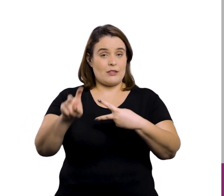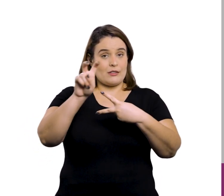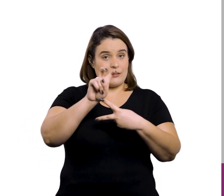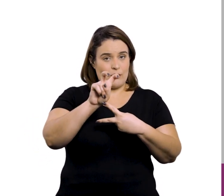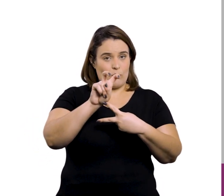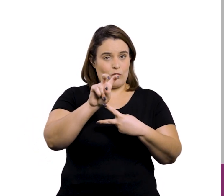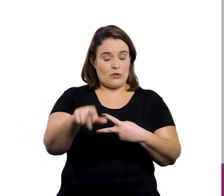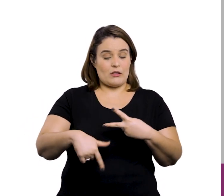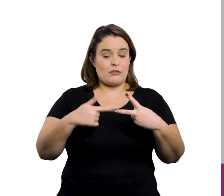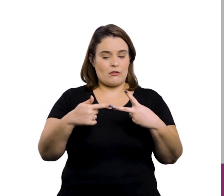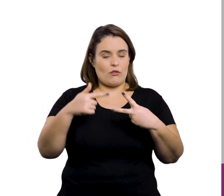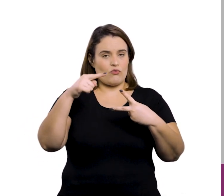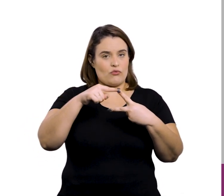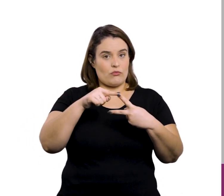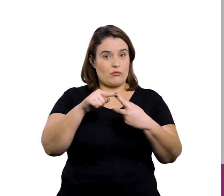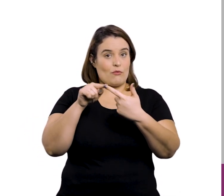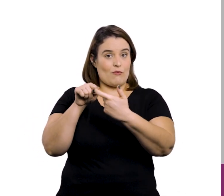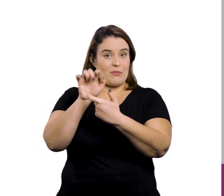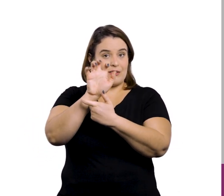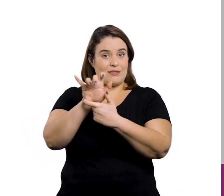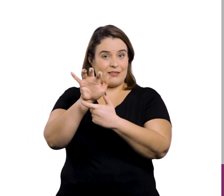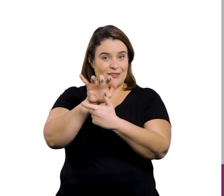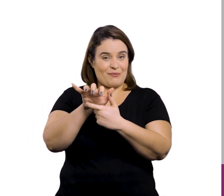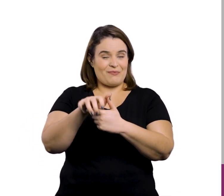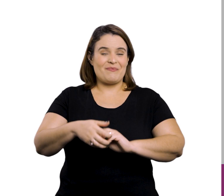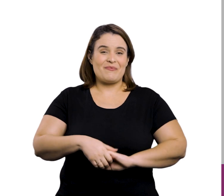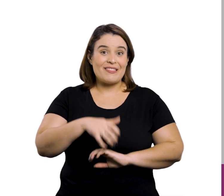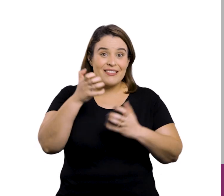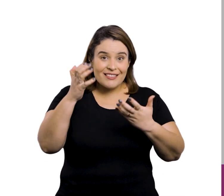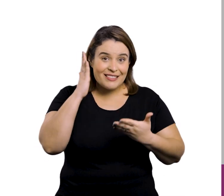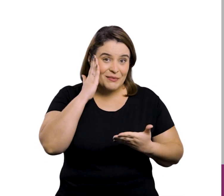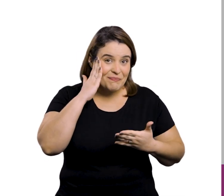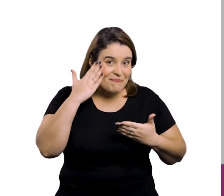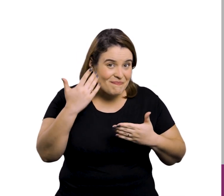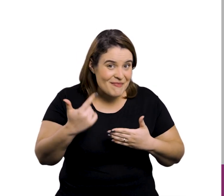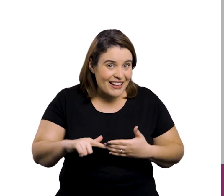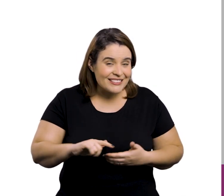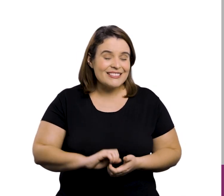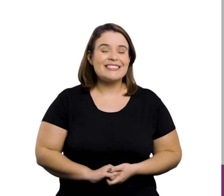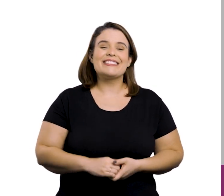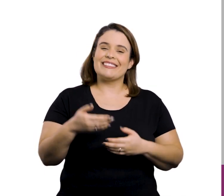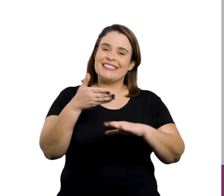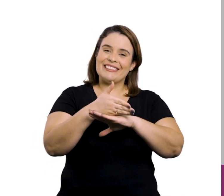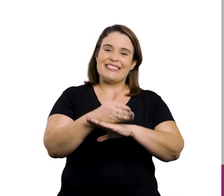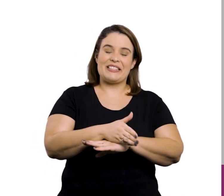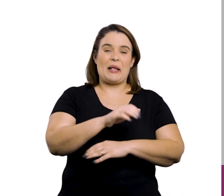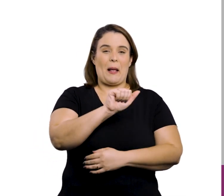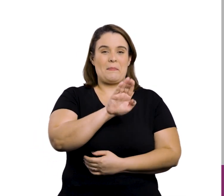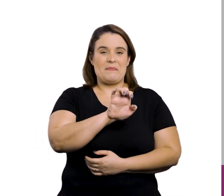5, sobre alfabetização, e a meta 7. Quer saber mais? Acesse